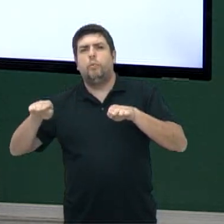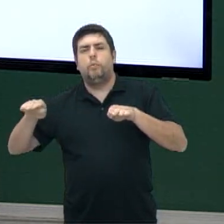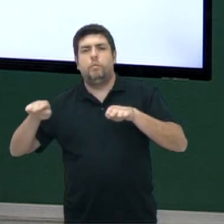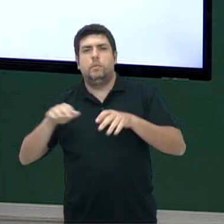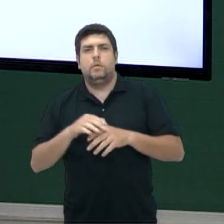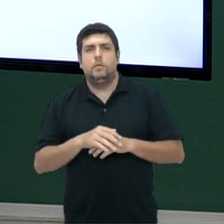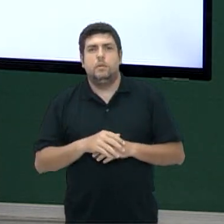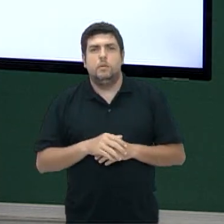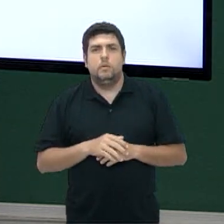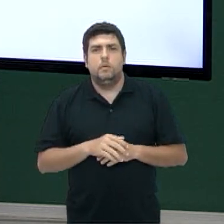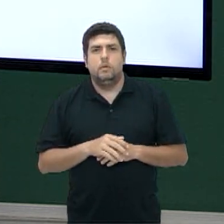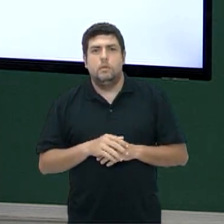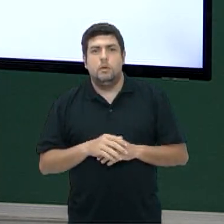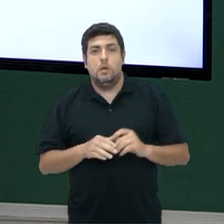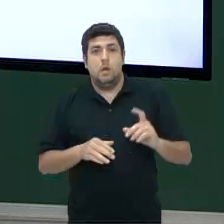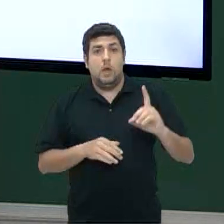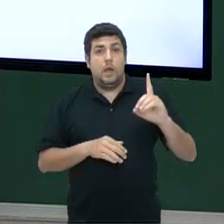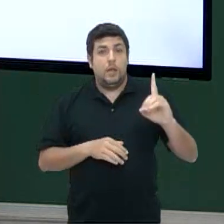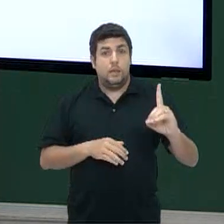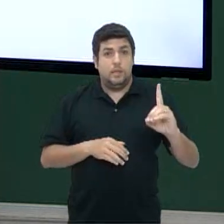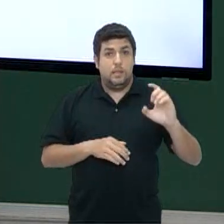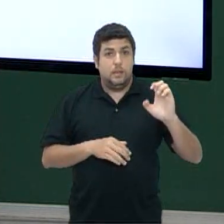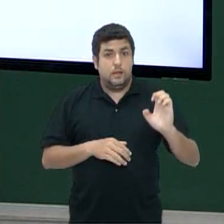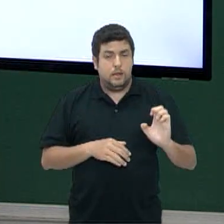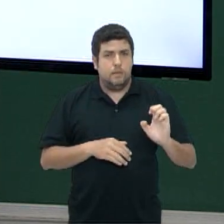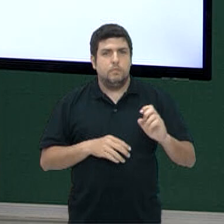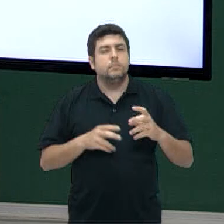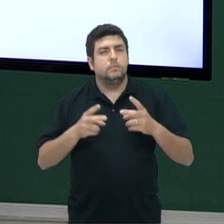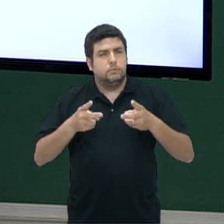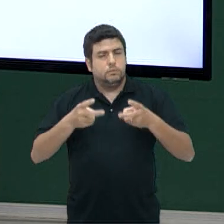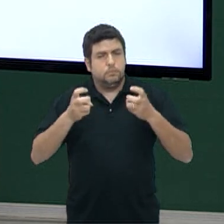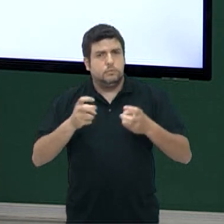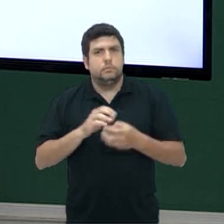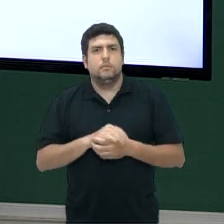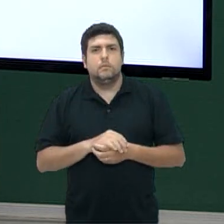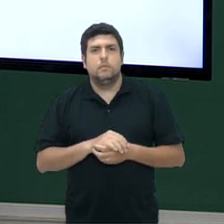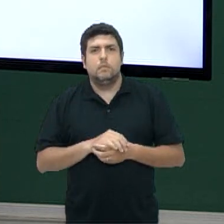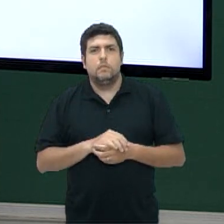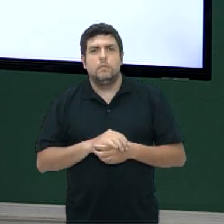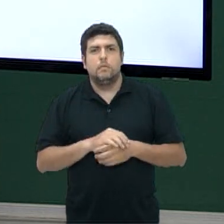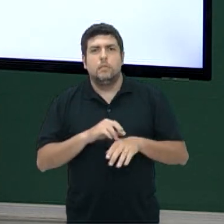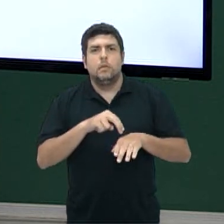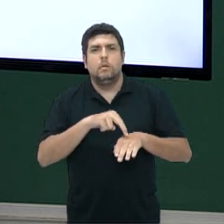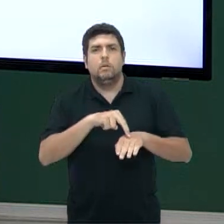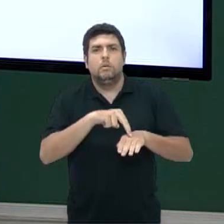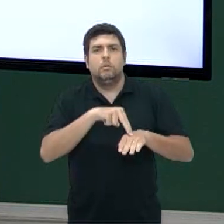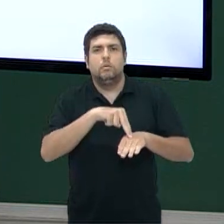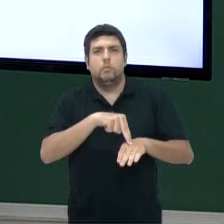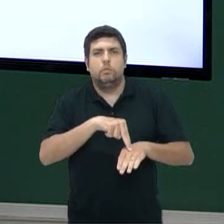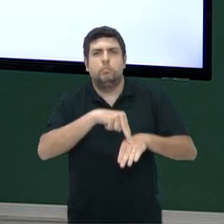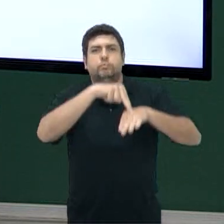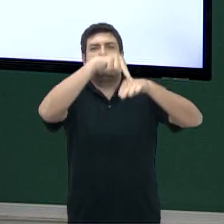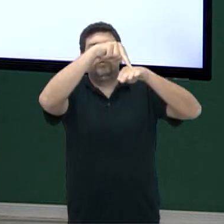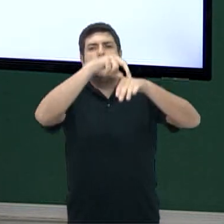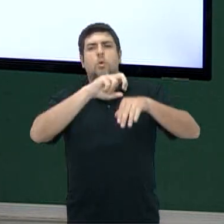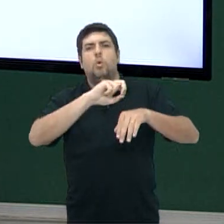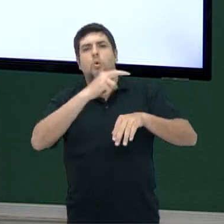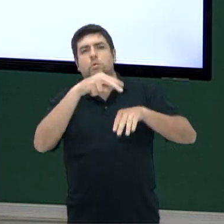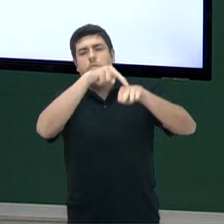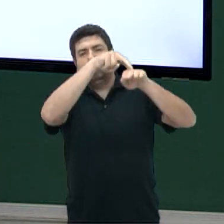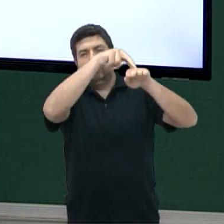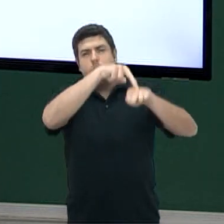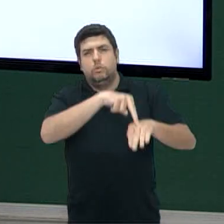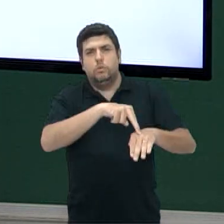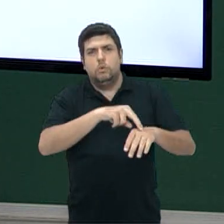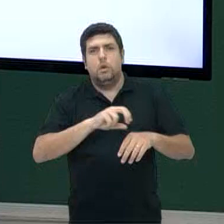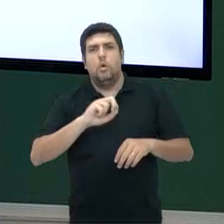A alternativa D e E, pode perceber que ele fala quando o elevador sobe ou desce em movimento variado, ou